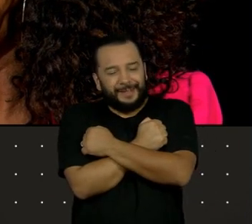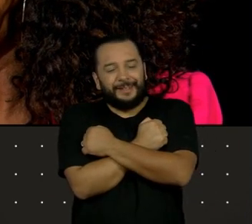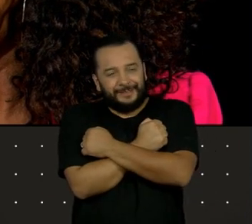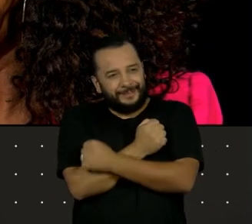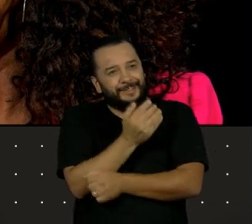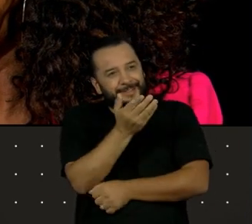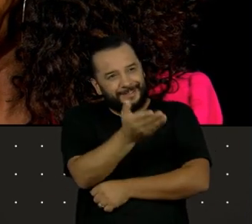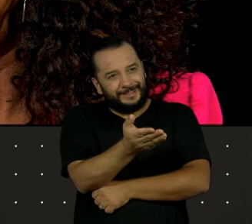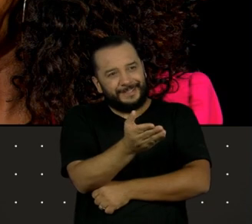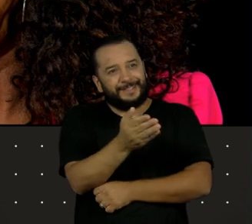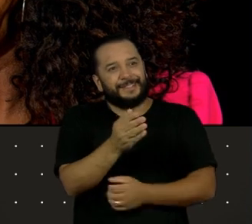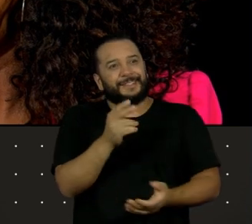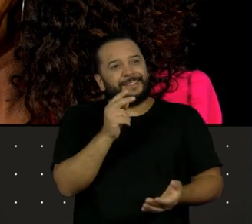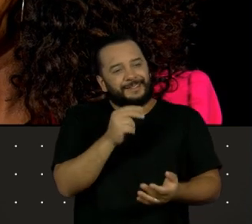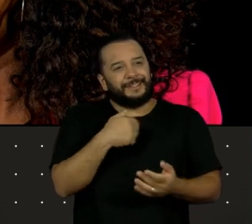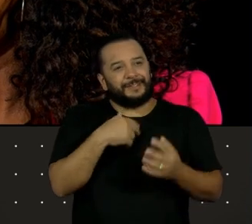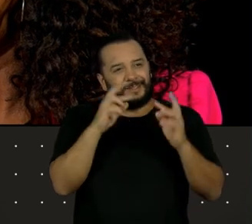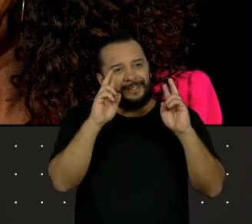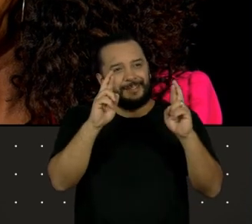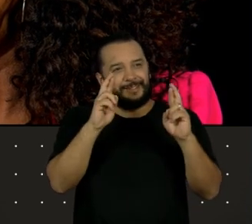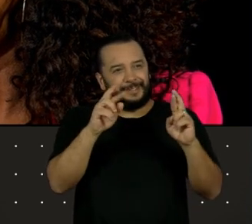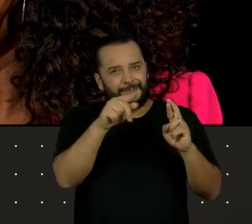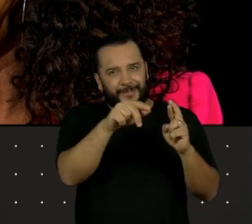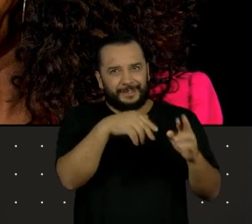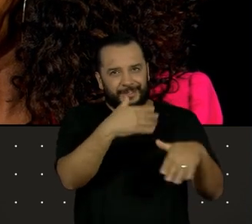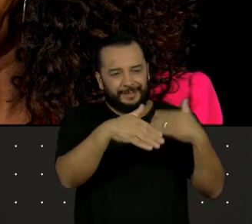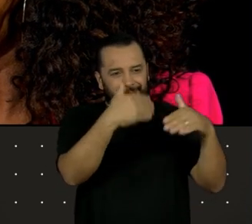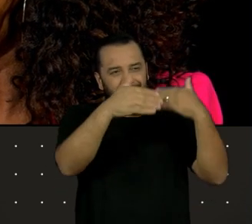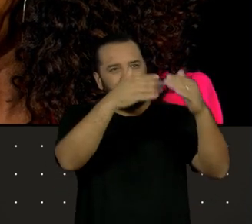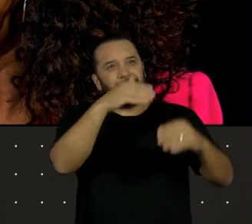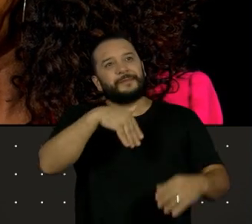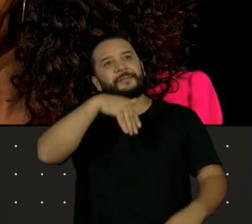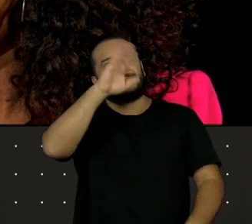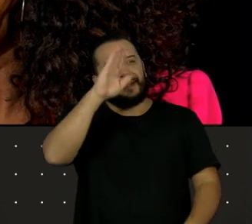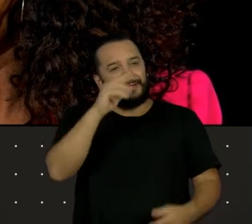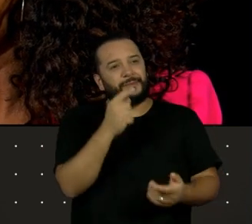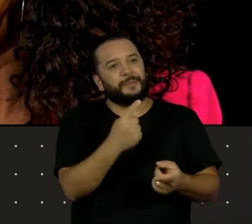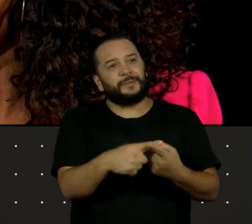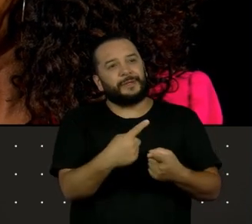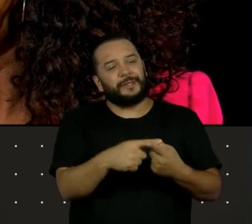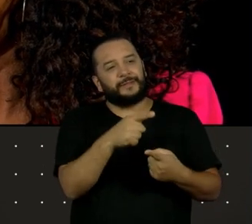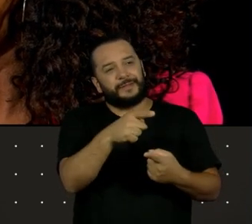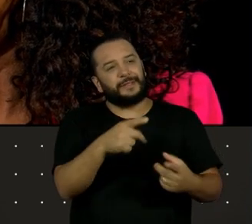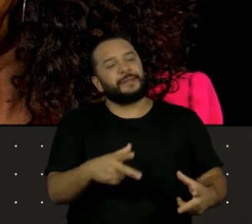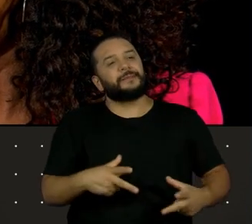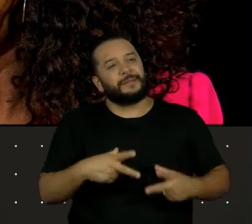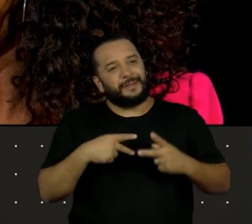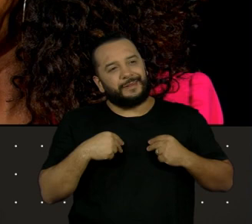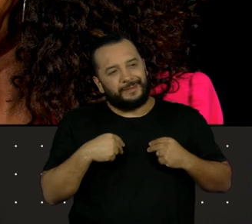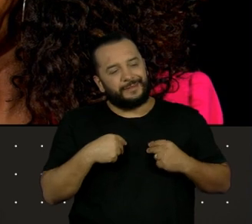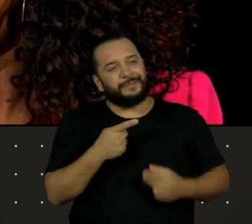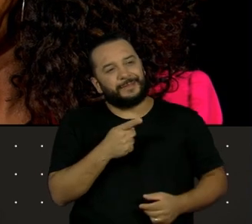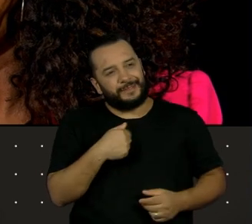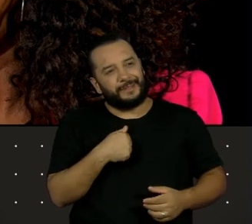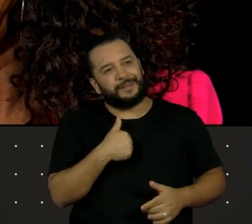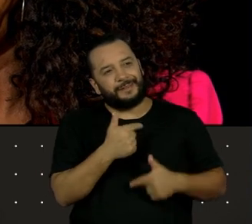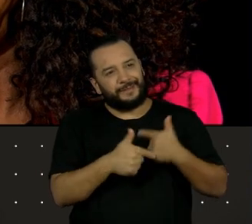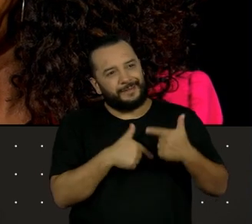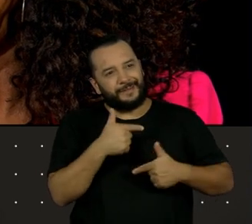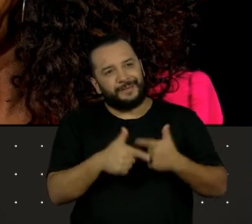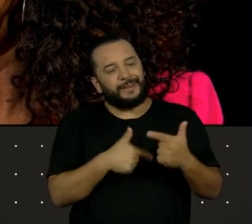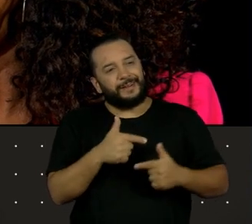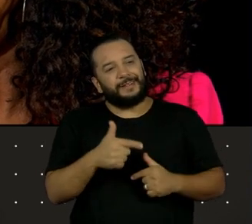apertado e sempre os votos de que a sua carreira cresça cada vez mais mais porque você merece pelo seu trabalho né